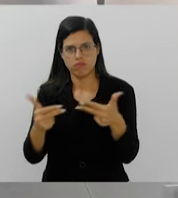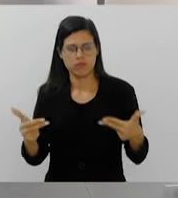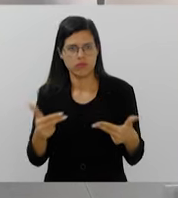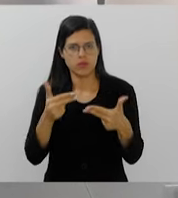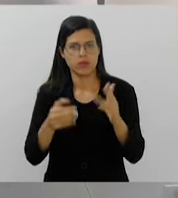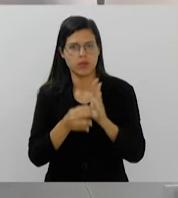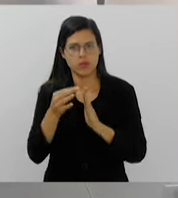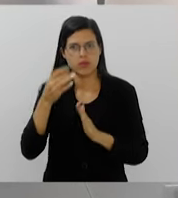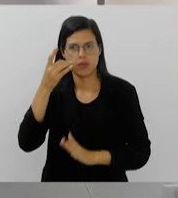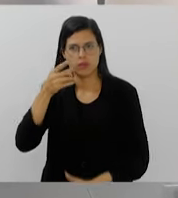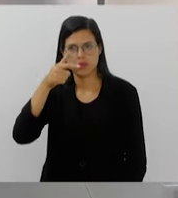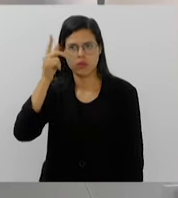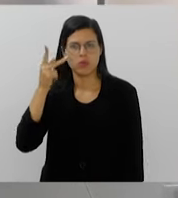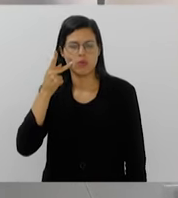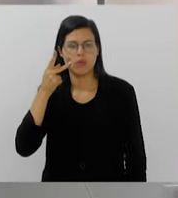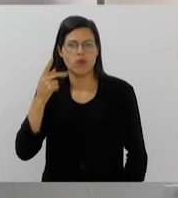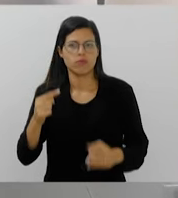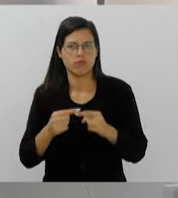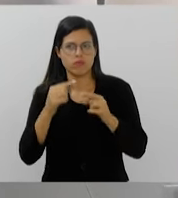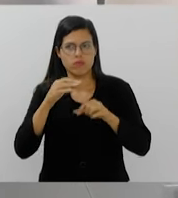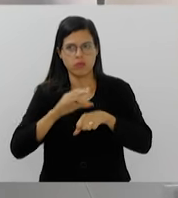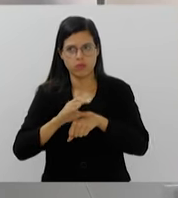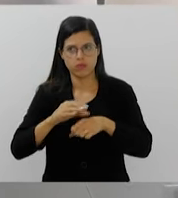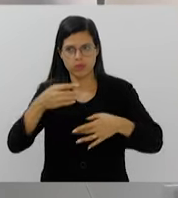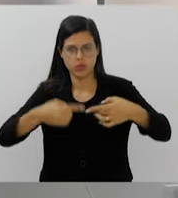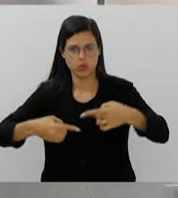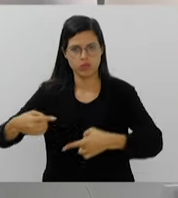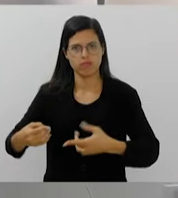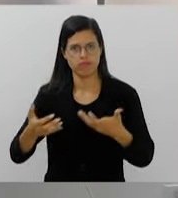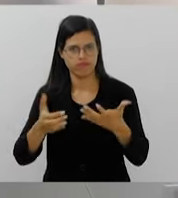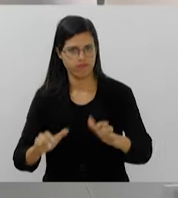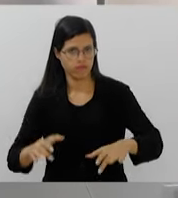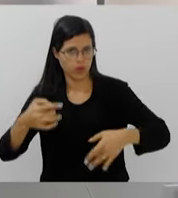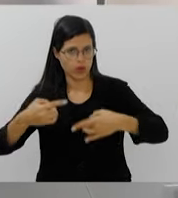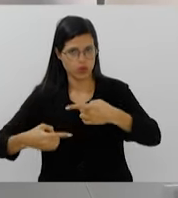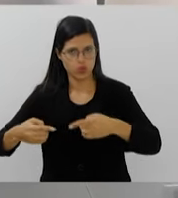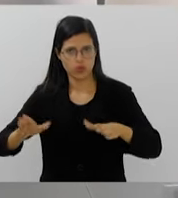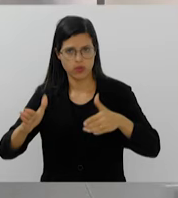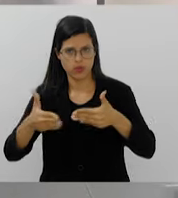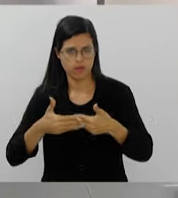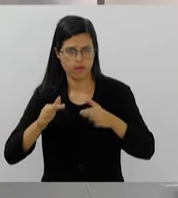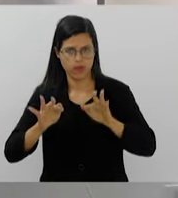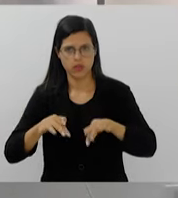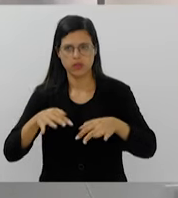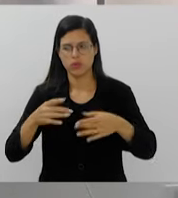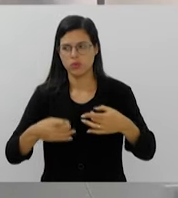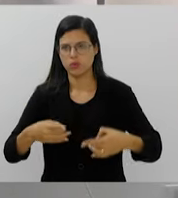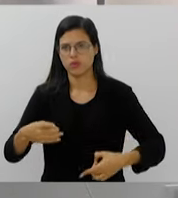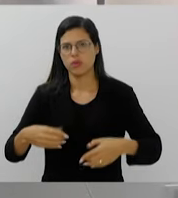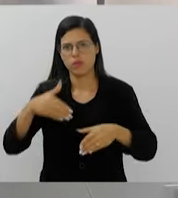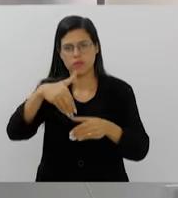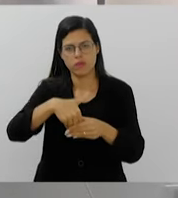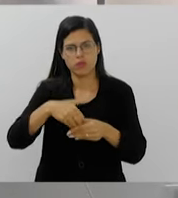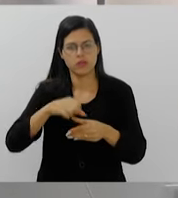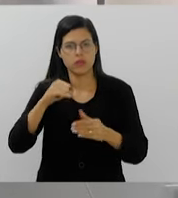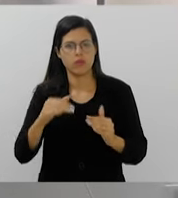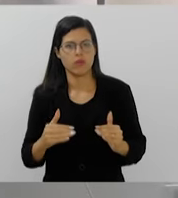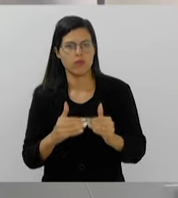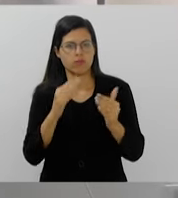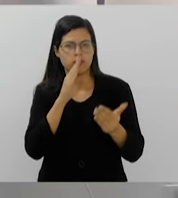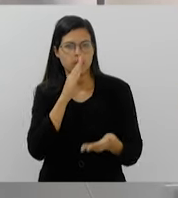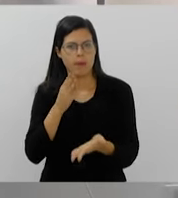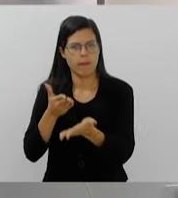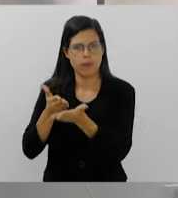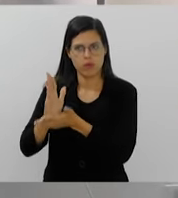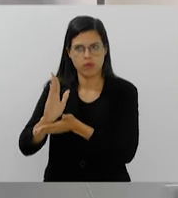Paulo. Constitucionalidade. Em discussão. Não havendo quem queira discutir, encerrada a discussão e votação, senhores que aprovam, permaneçam como